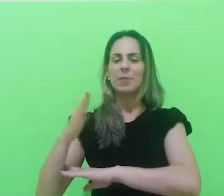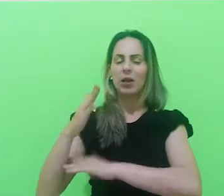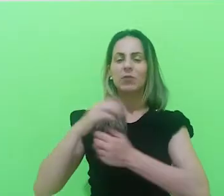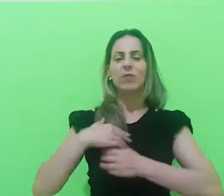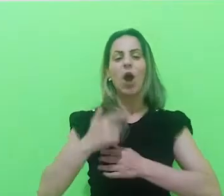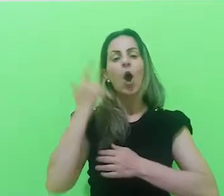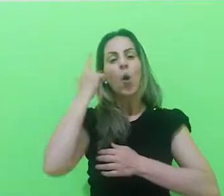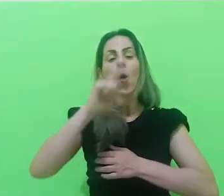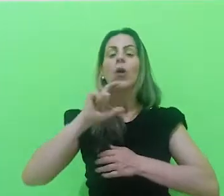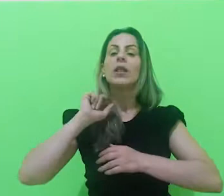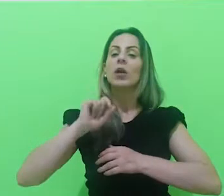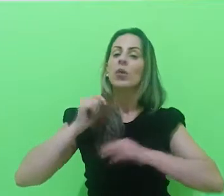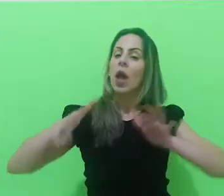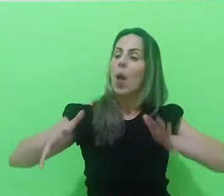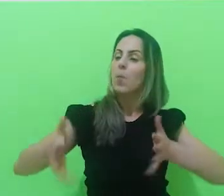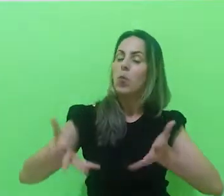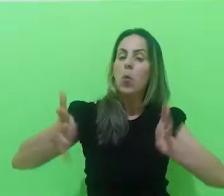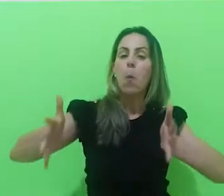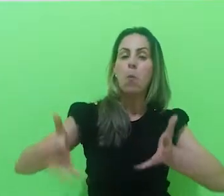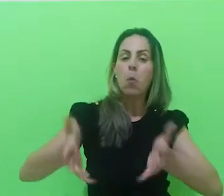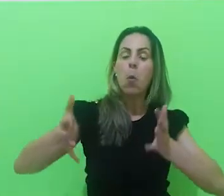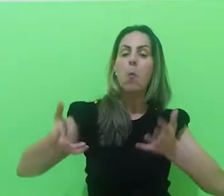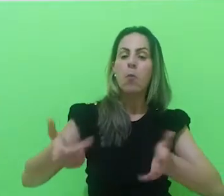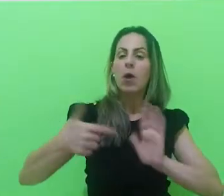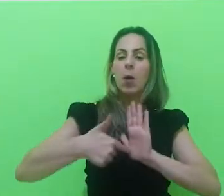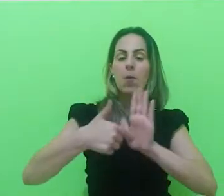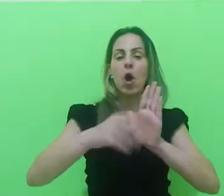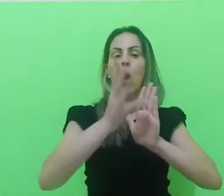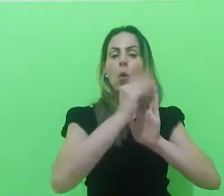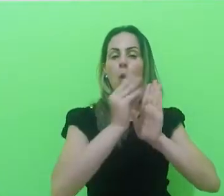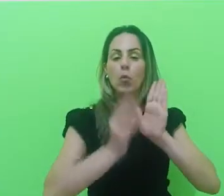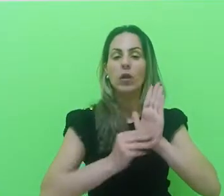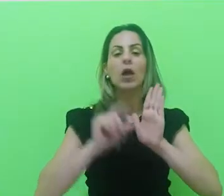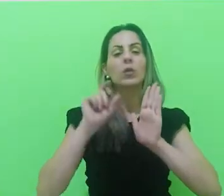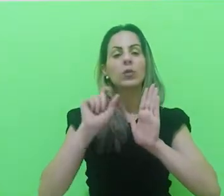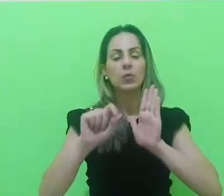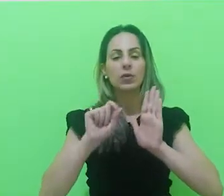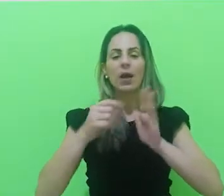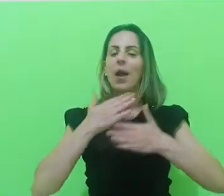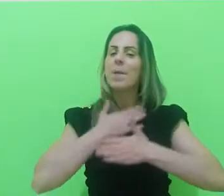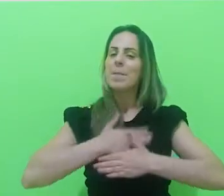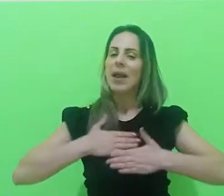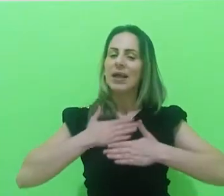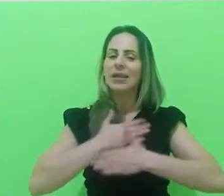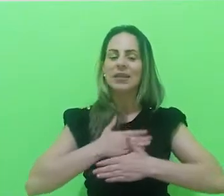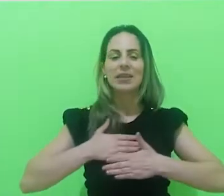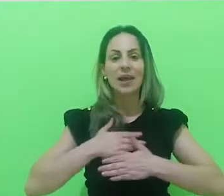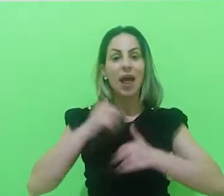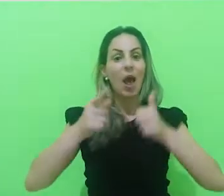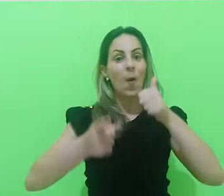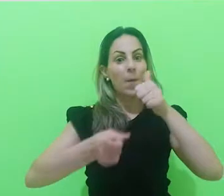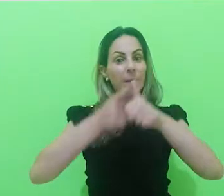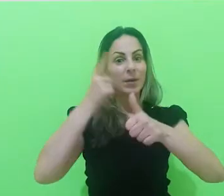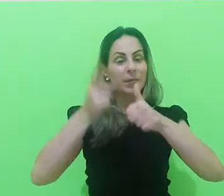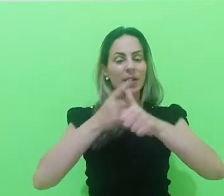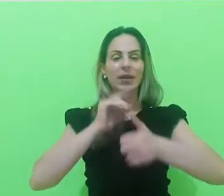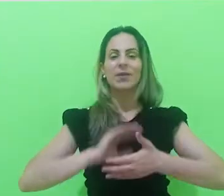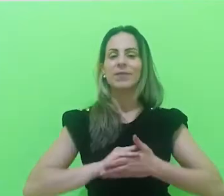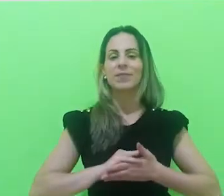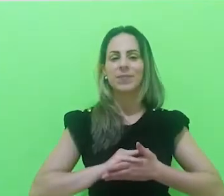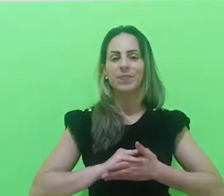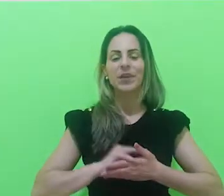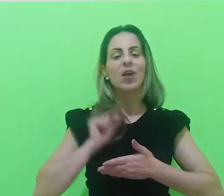consegue motivar e consegue levar para você o conteúdo de forma muito prazerosa. Esse é o primeiro ponto.